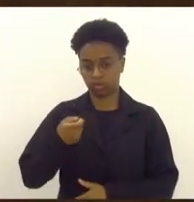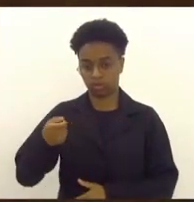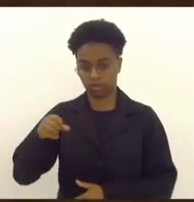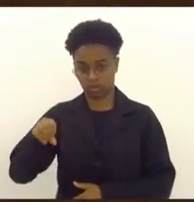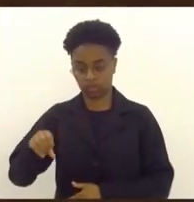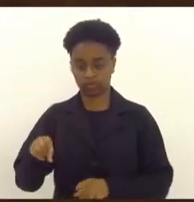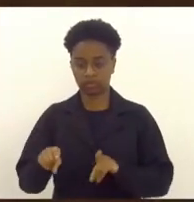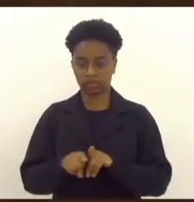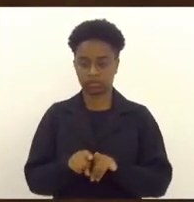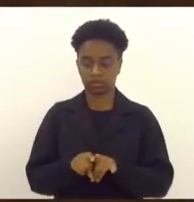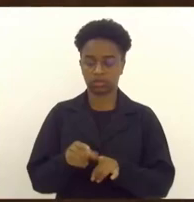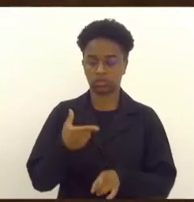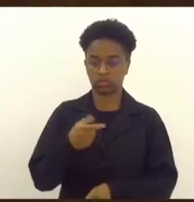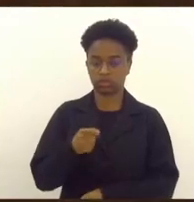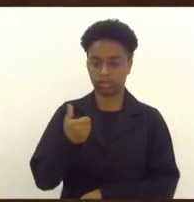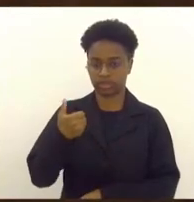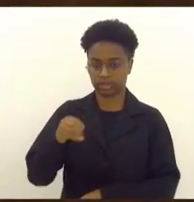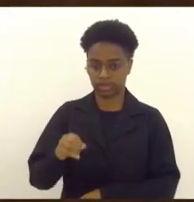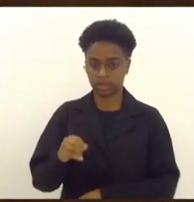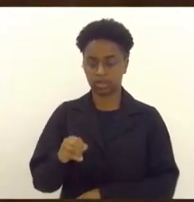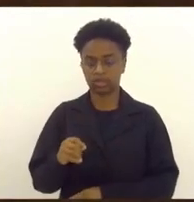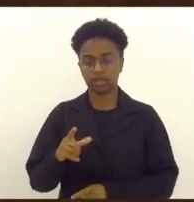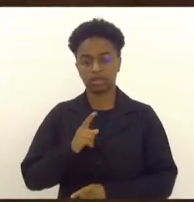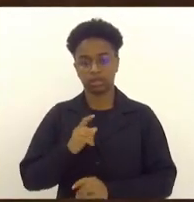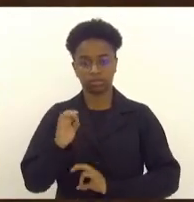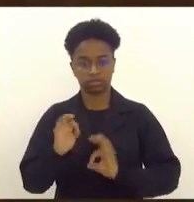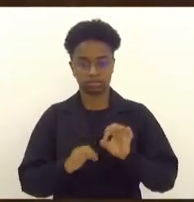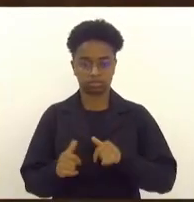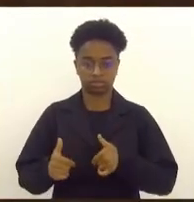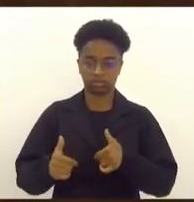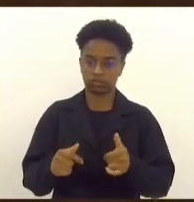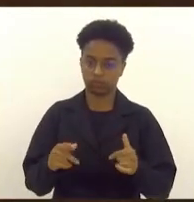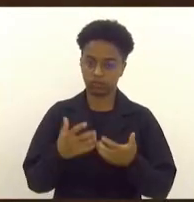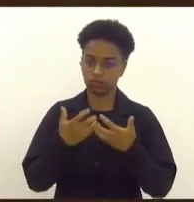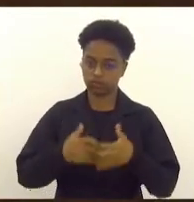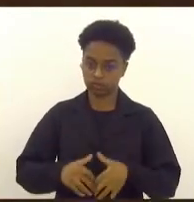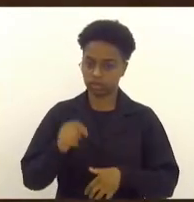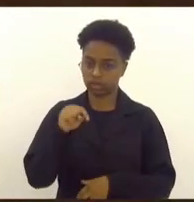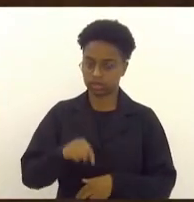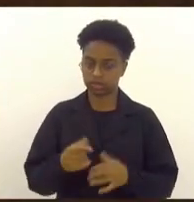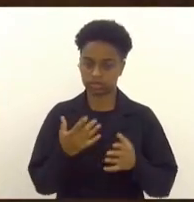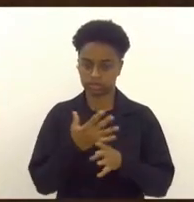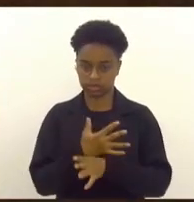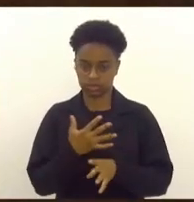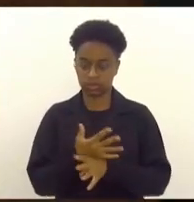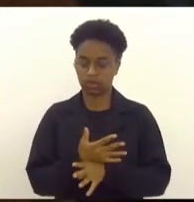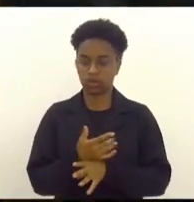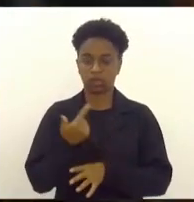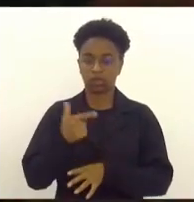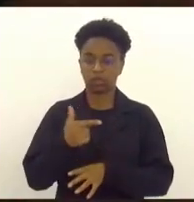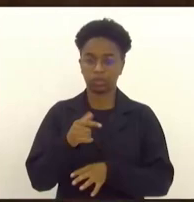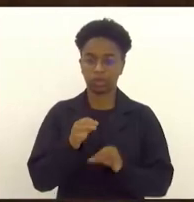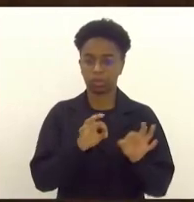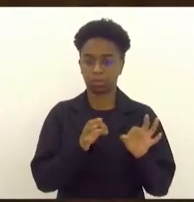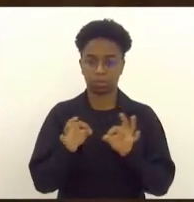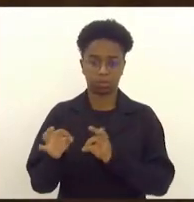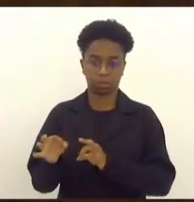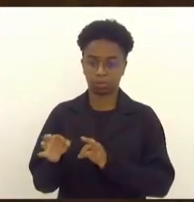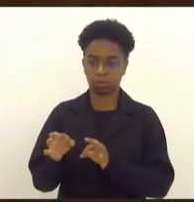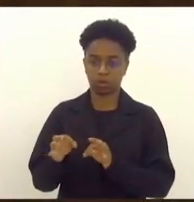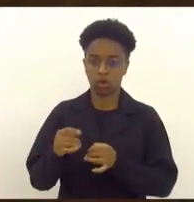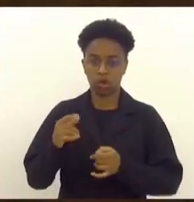funcionava nessa cidade com um terço a menos de guardas municipais onde não houve nenhum tipo de